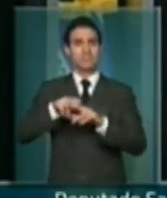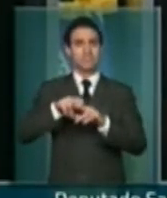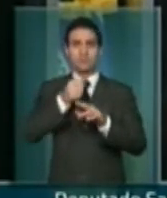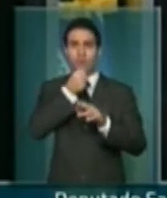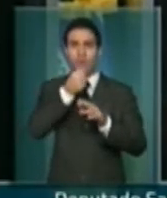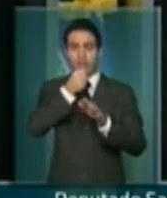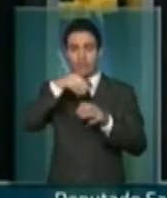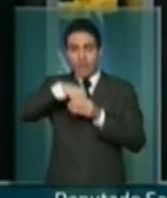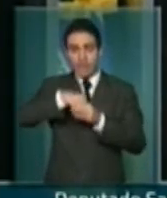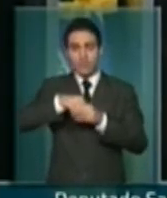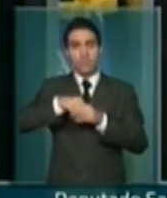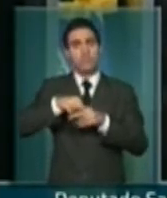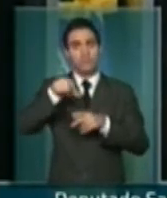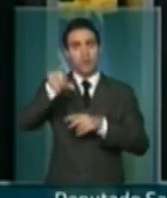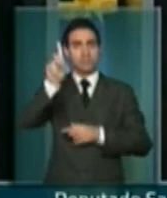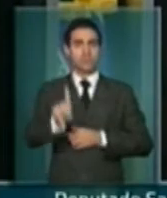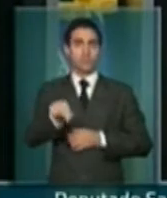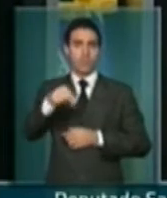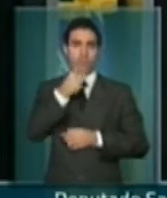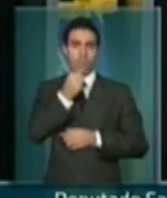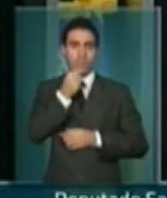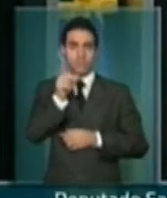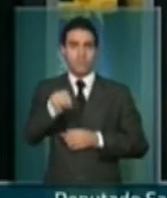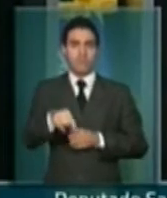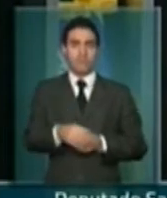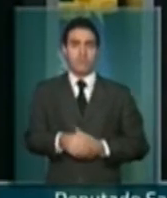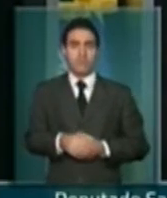longas datas, Raimundo Borges,